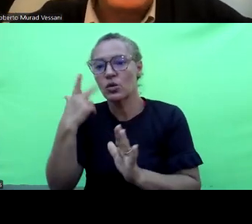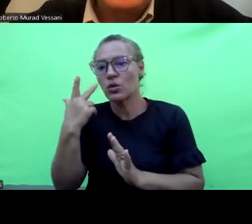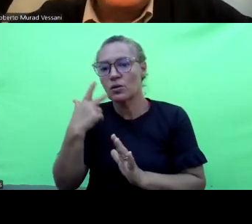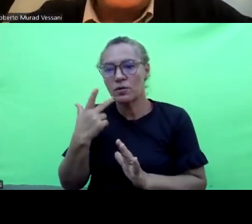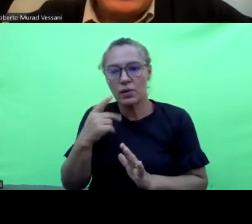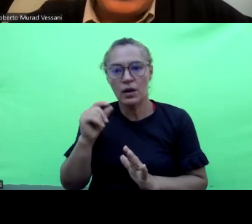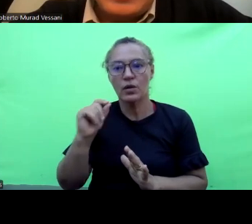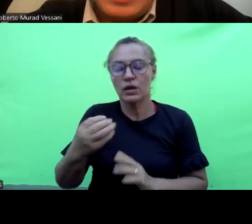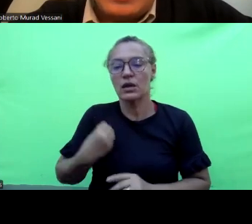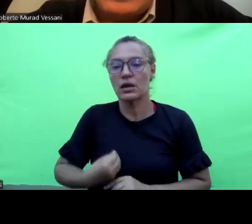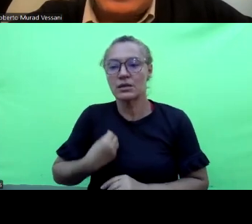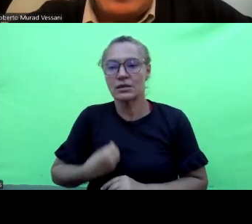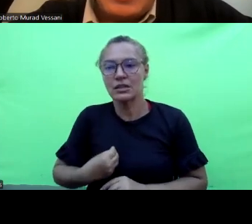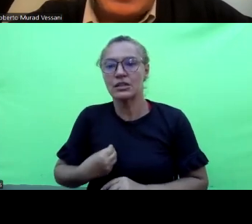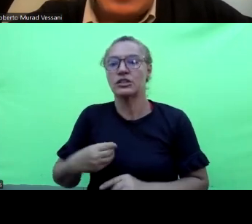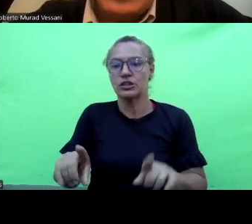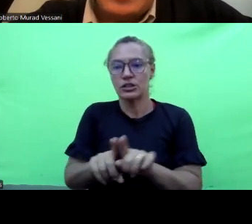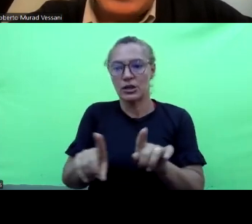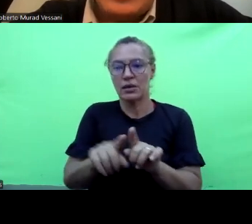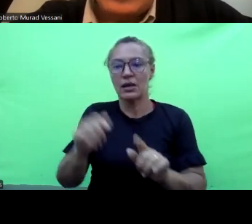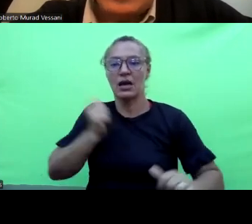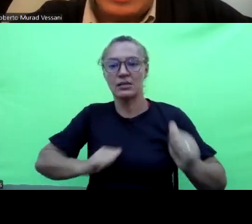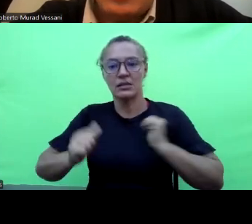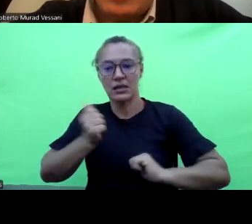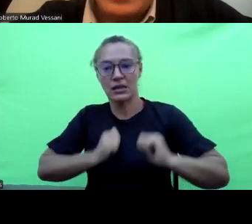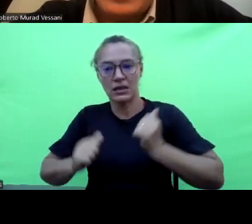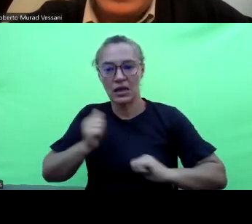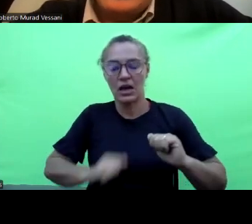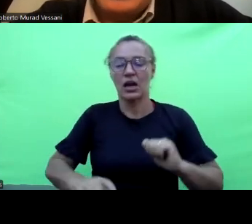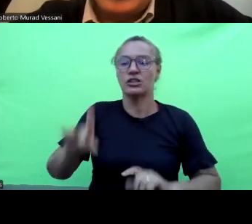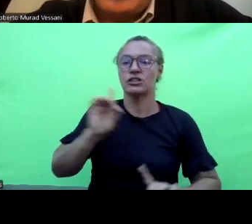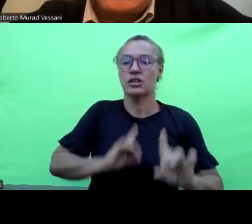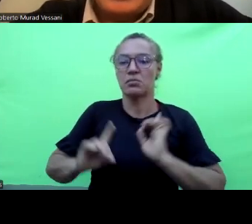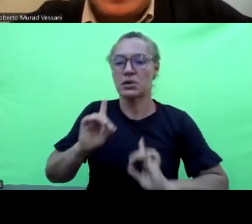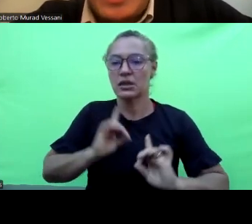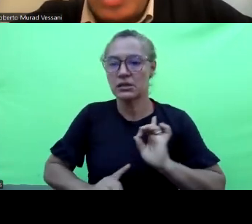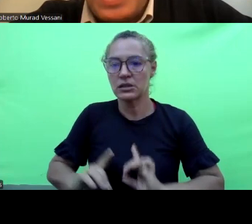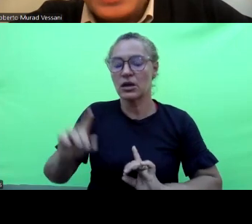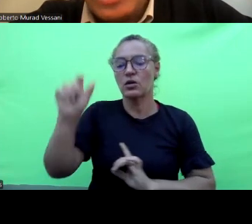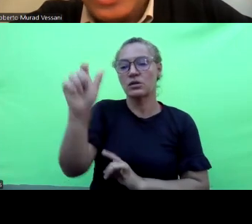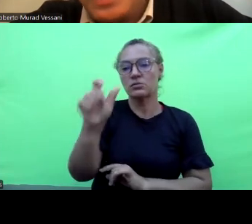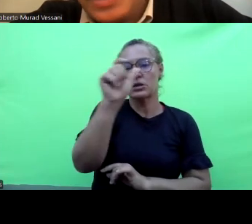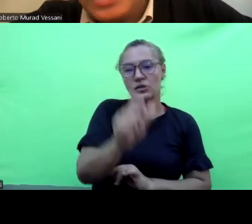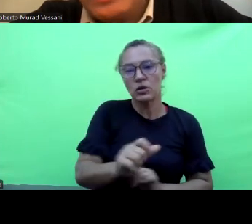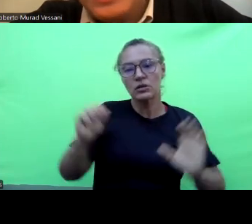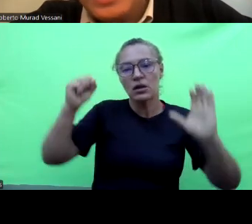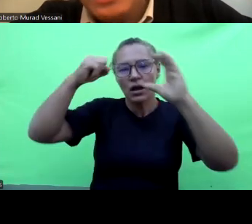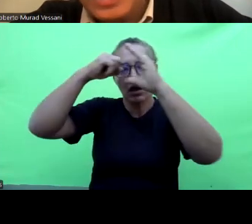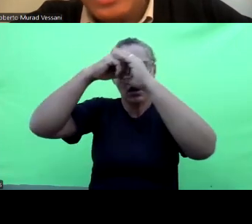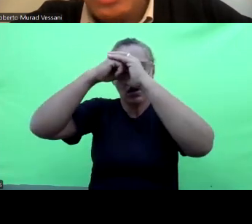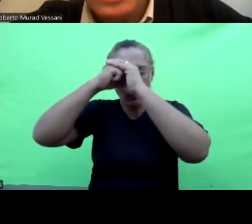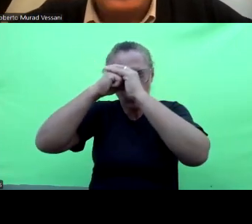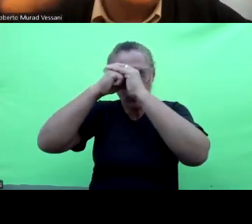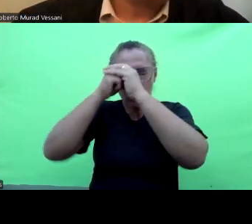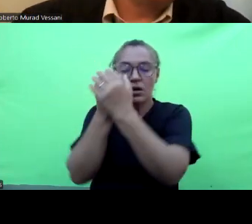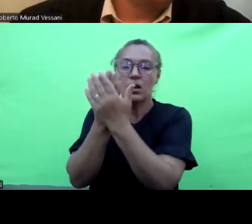prevalência de ansiedade e depressão nos pacientes com glaucoma, especialmente preocupação de perda da visão, né?